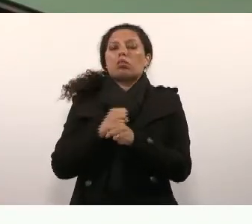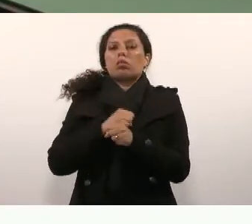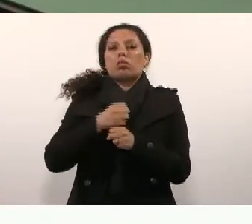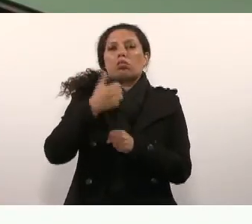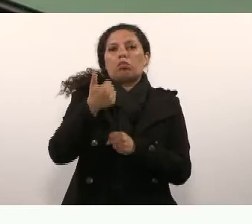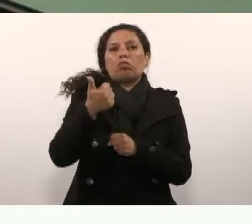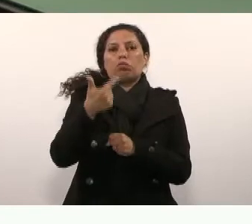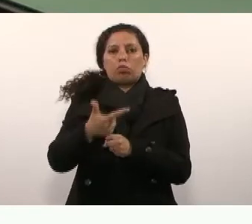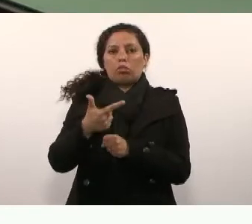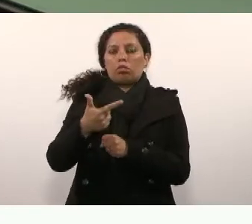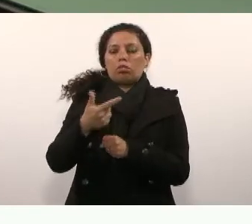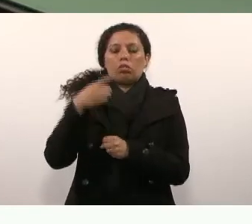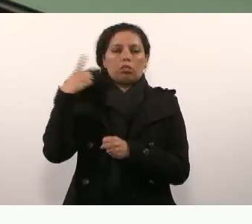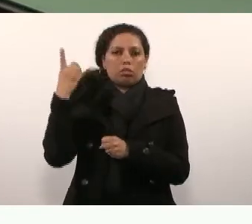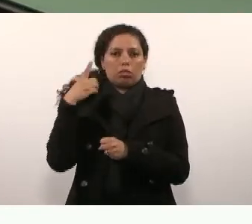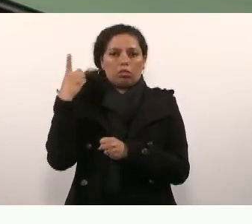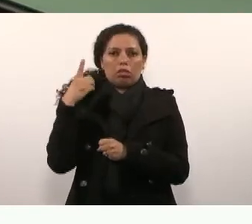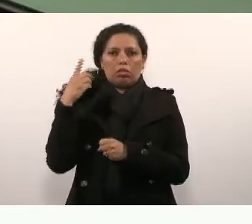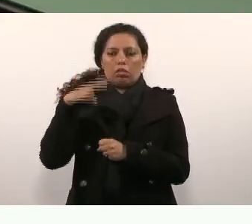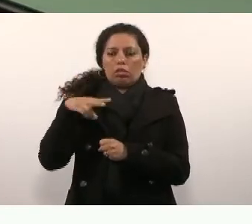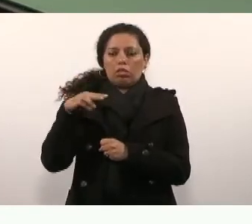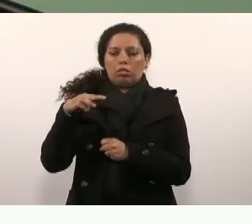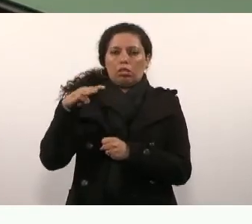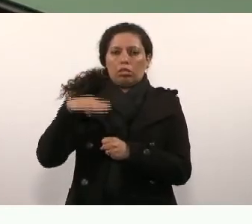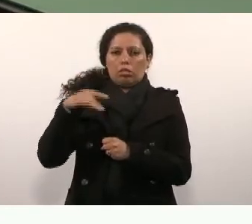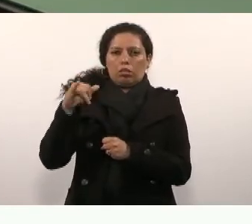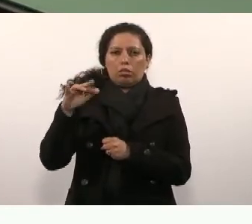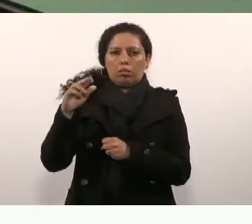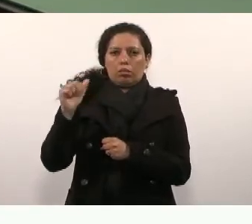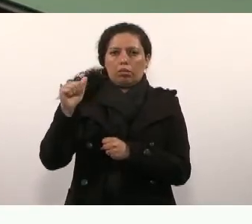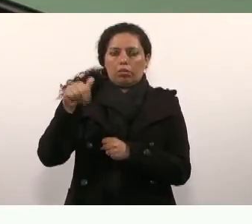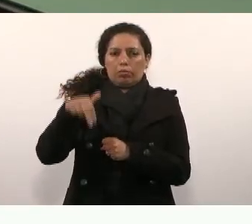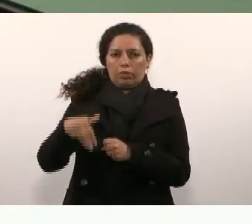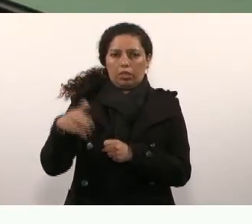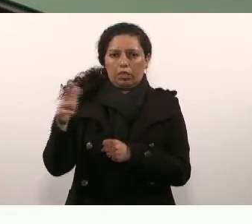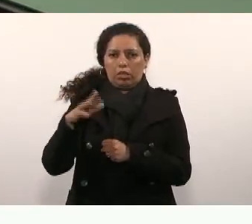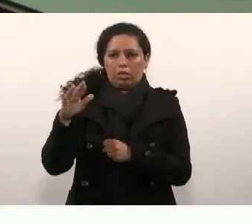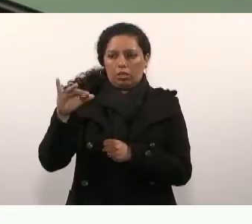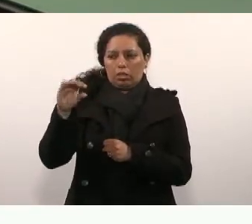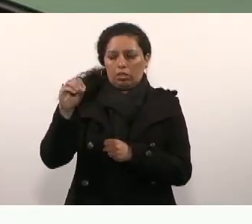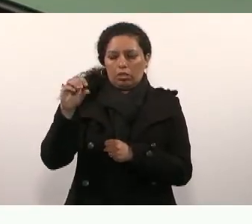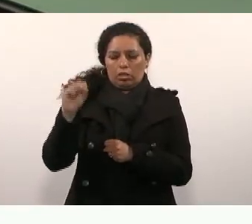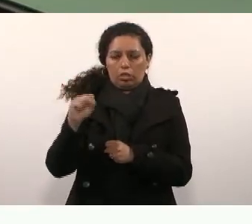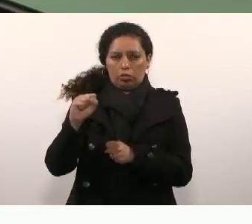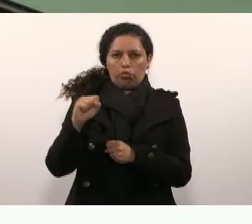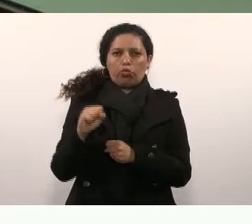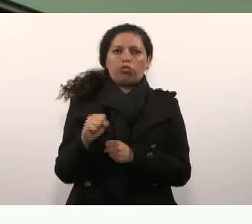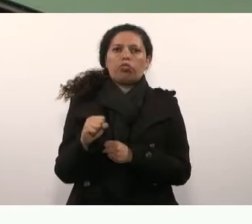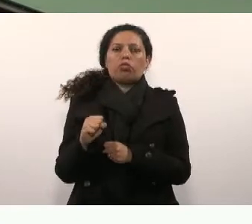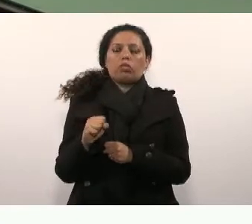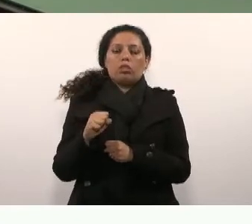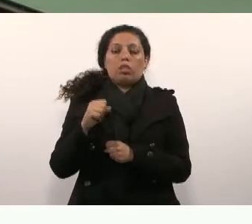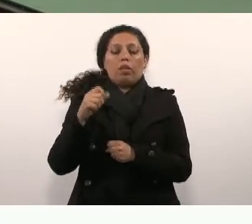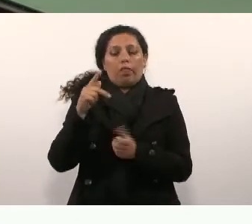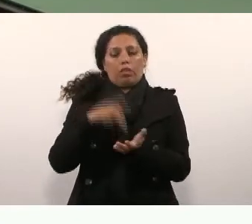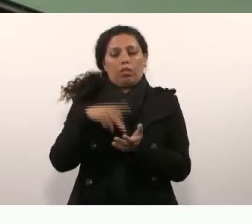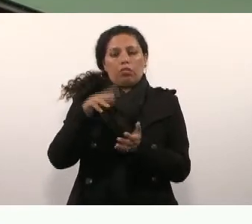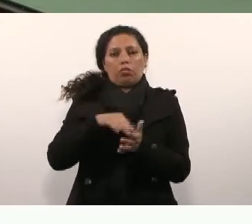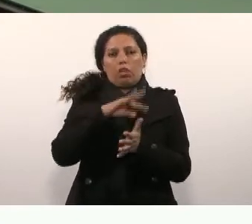de autoria da deputada Miriam Rios. E, na verdade, são emendas de